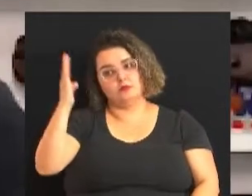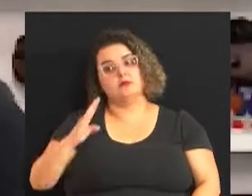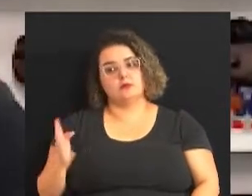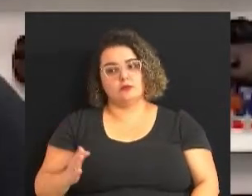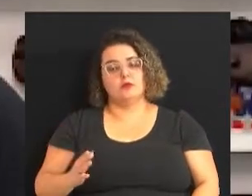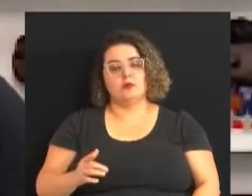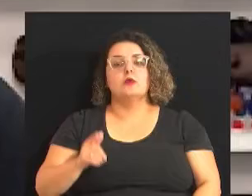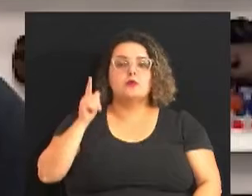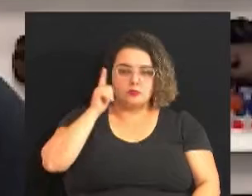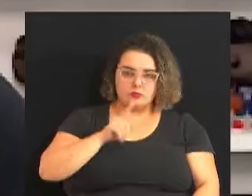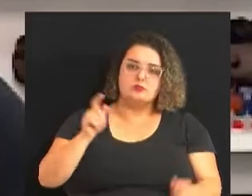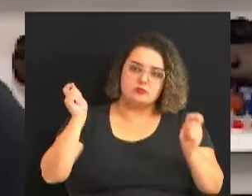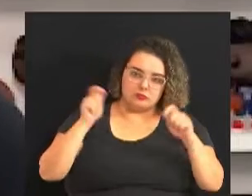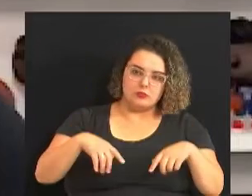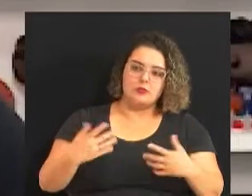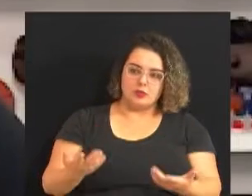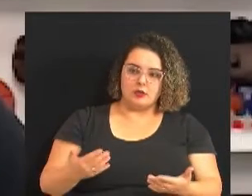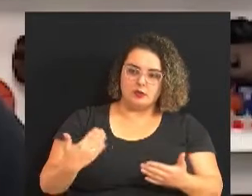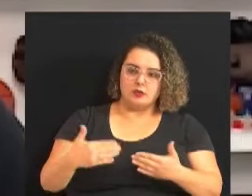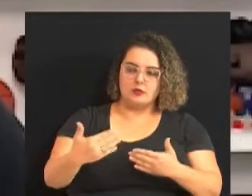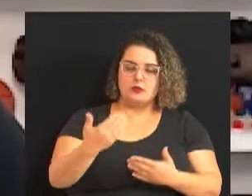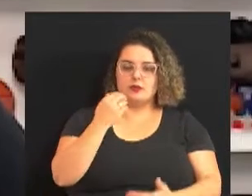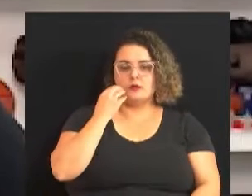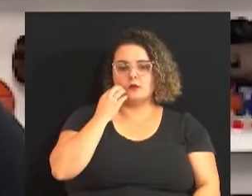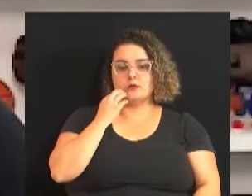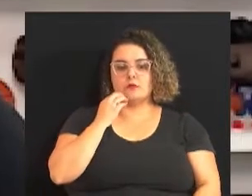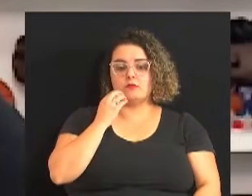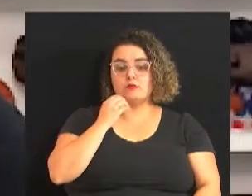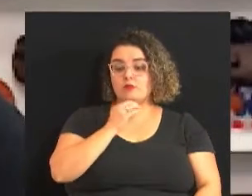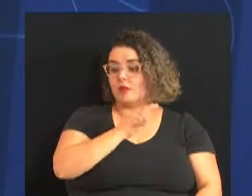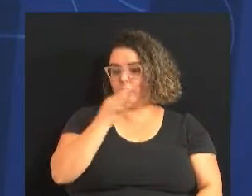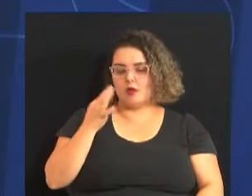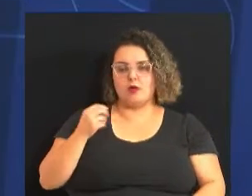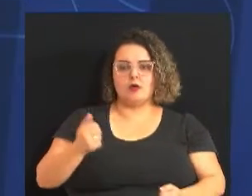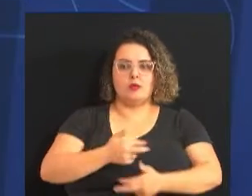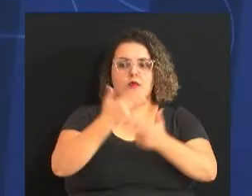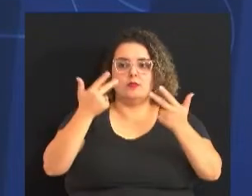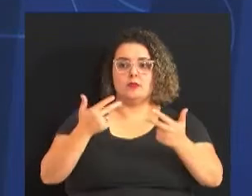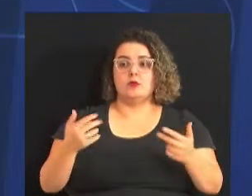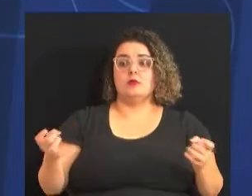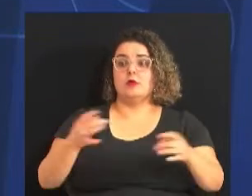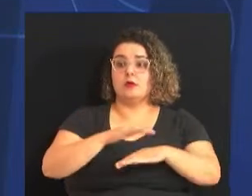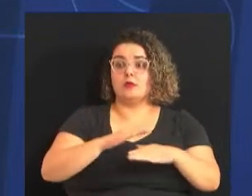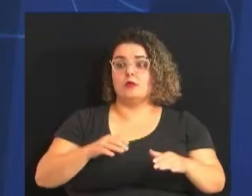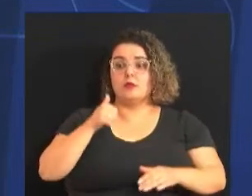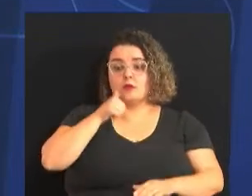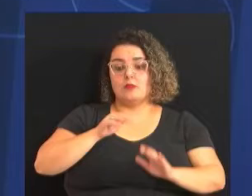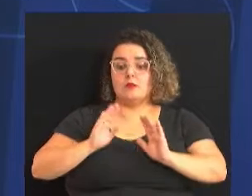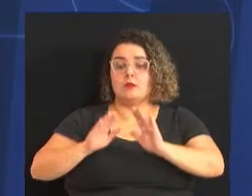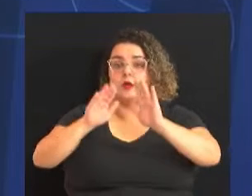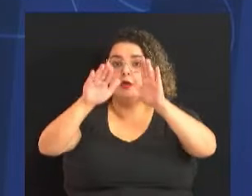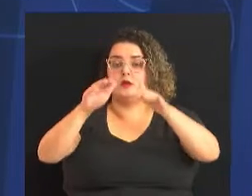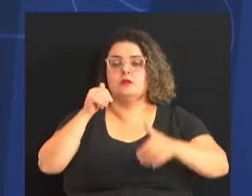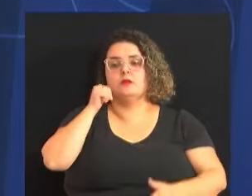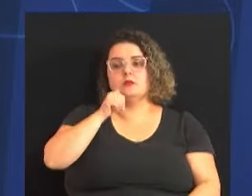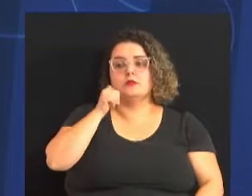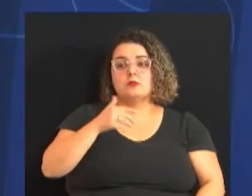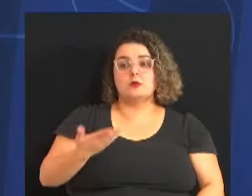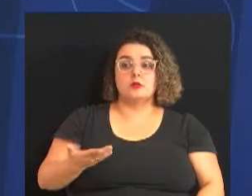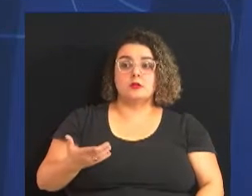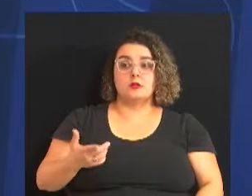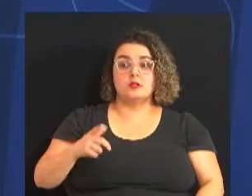condições de avançar. É uma ótima notícia. Para a gente poder encerrar, basquete feminino, agora no início de agosto, tem